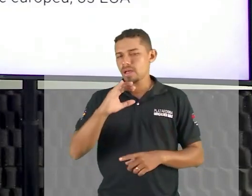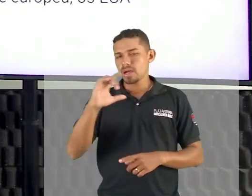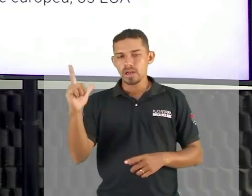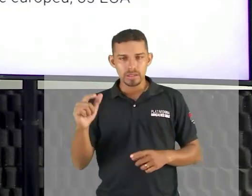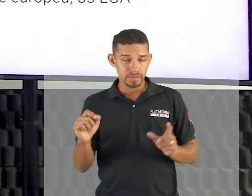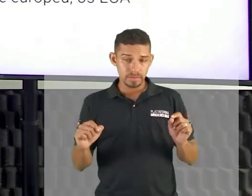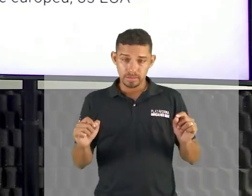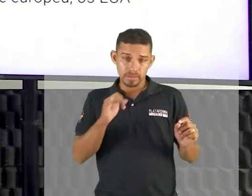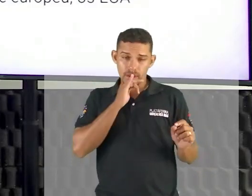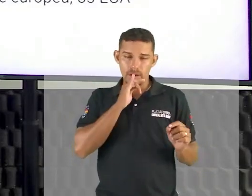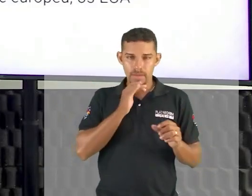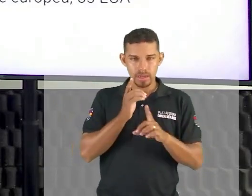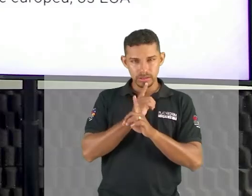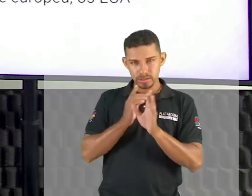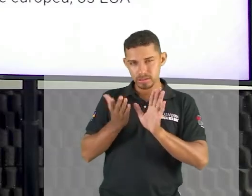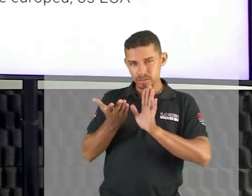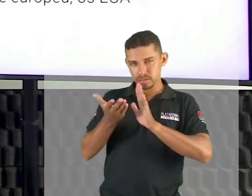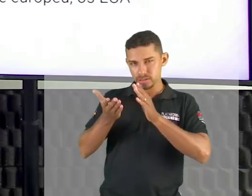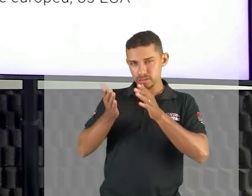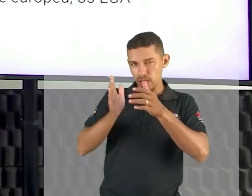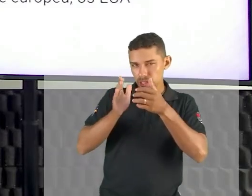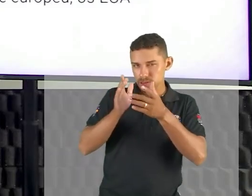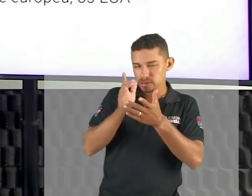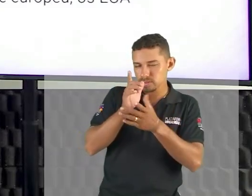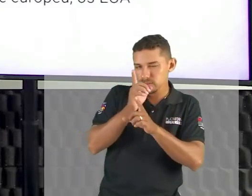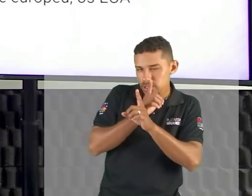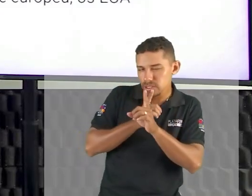mais disfarçada do que você tinha no pós